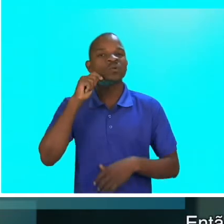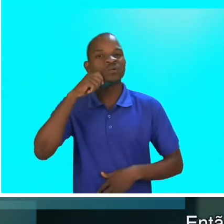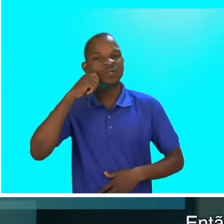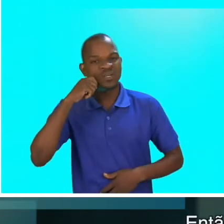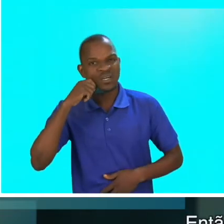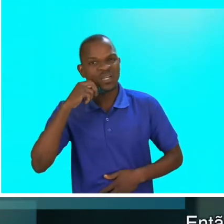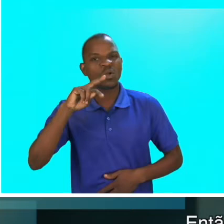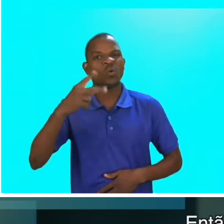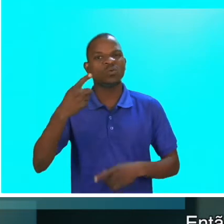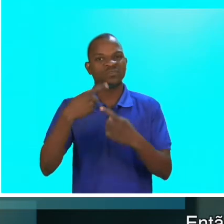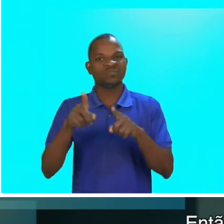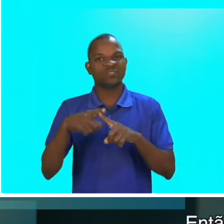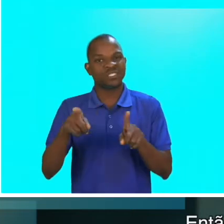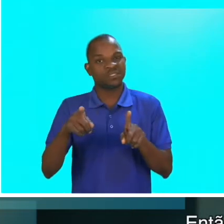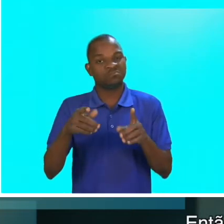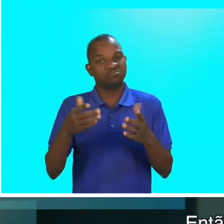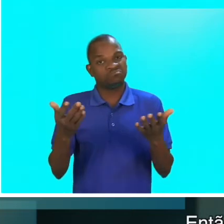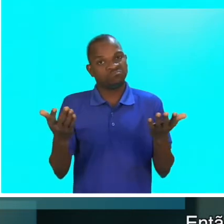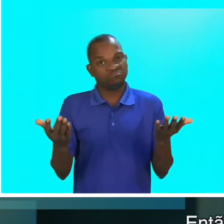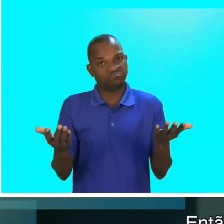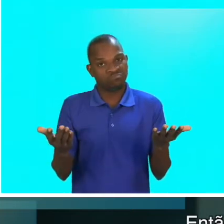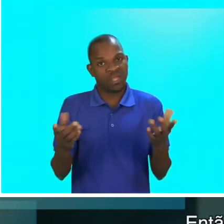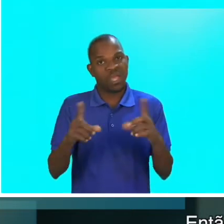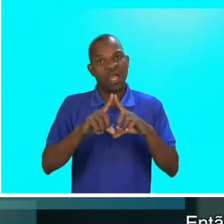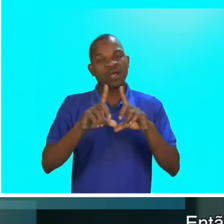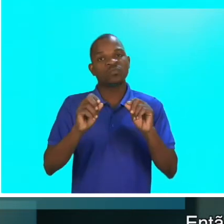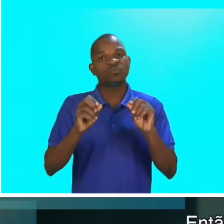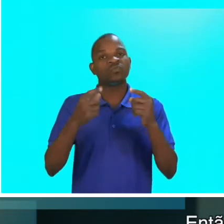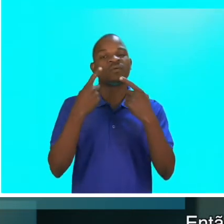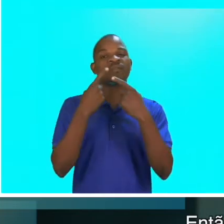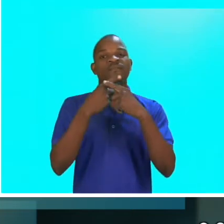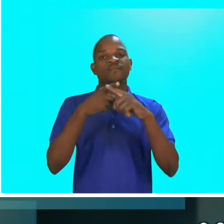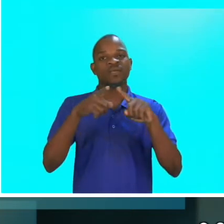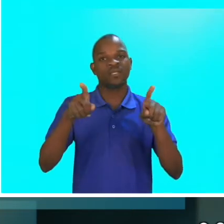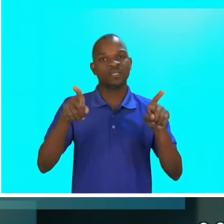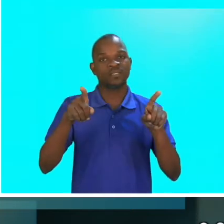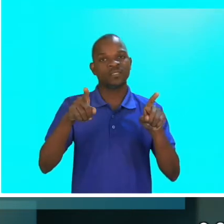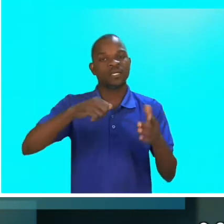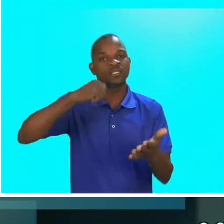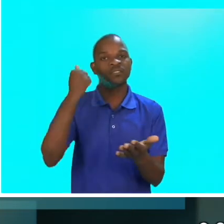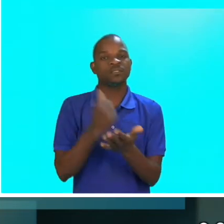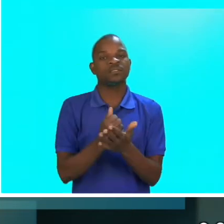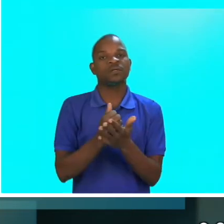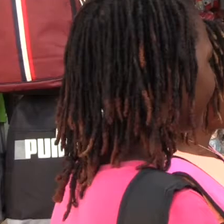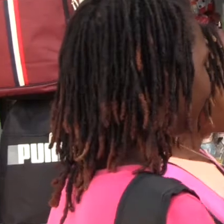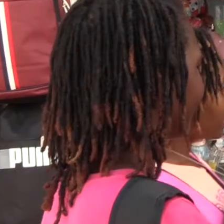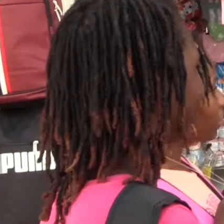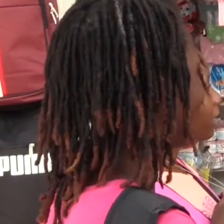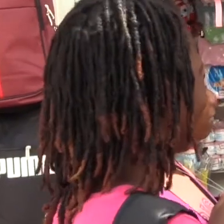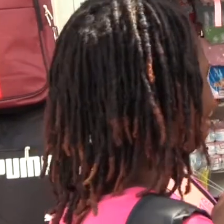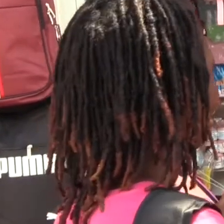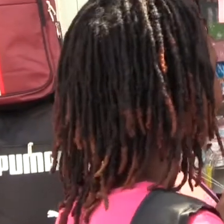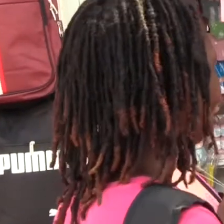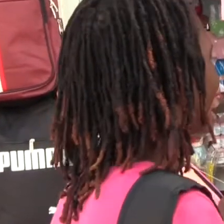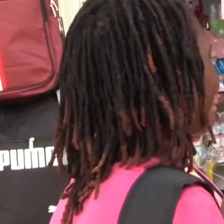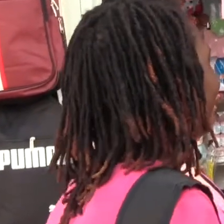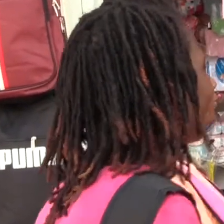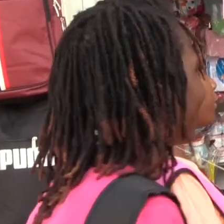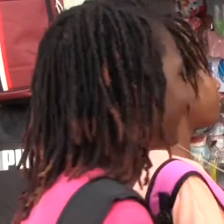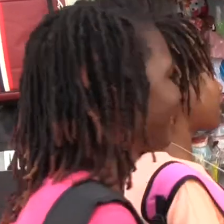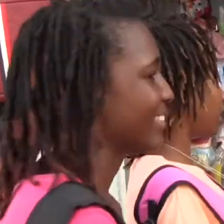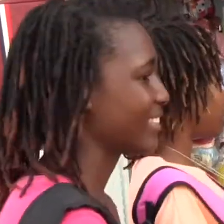e outras coisas está além daquilo que é o preceito rastafari. Mas, e